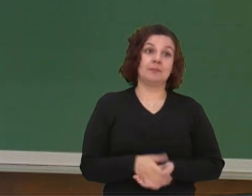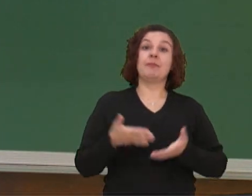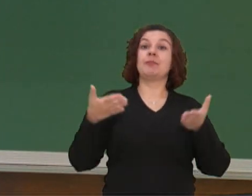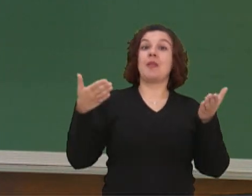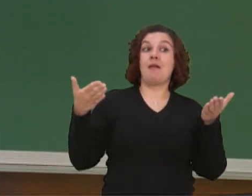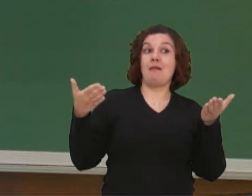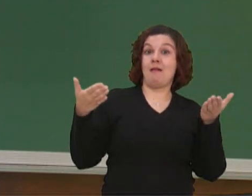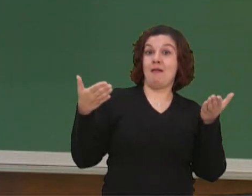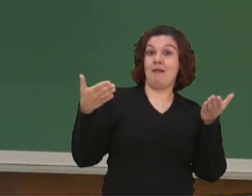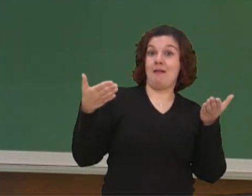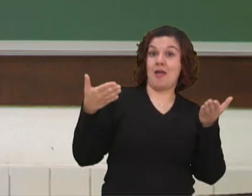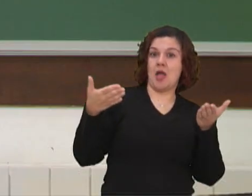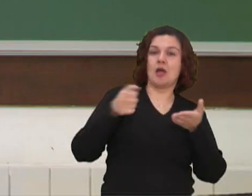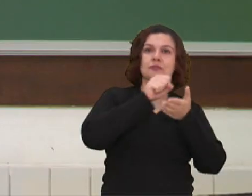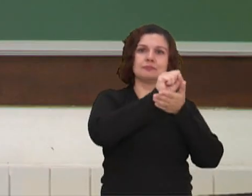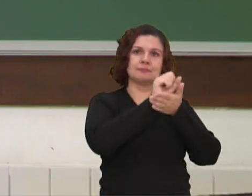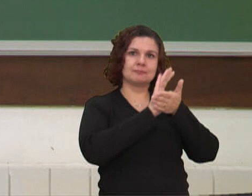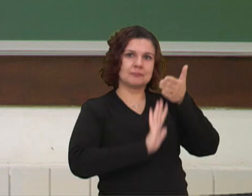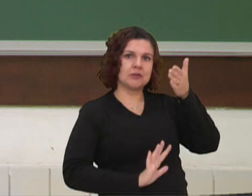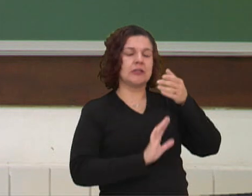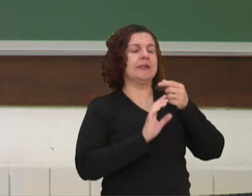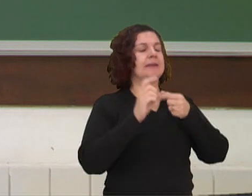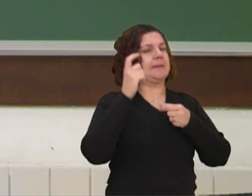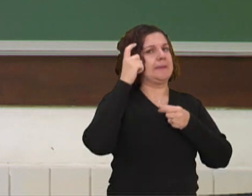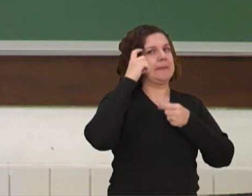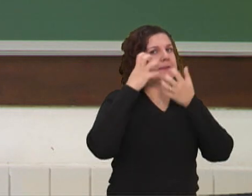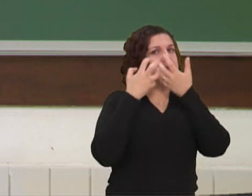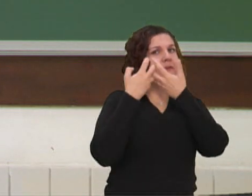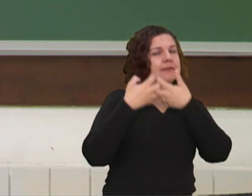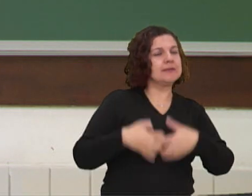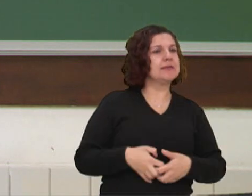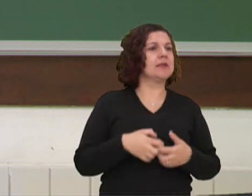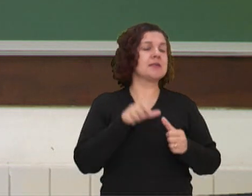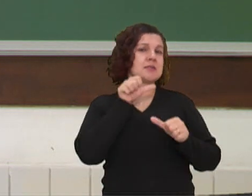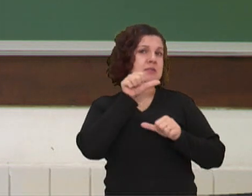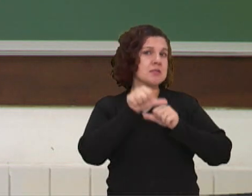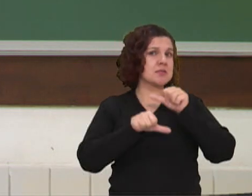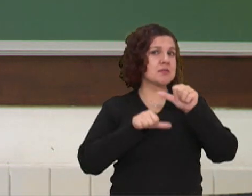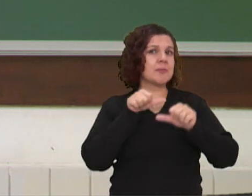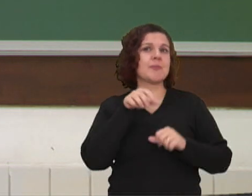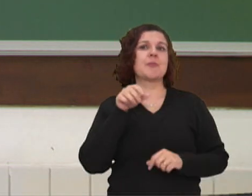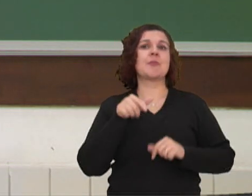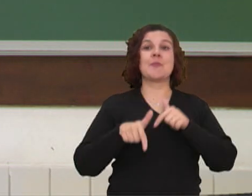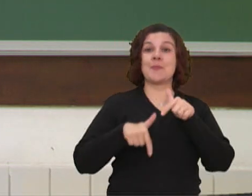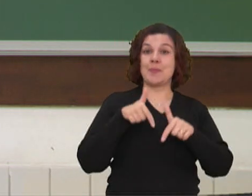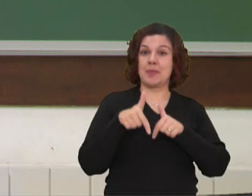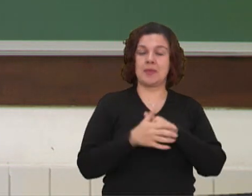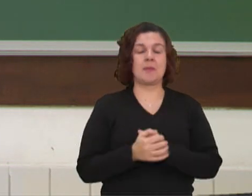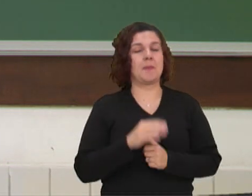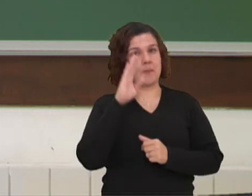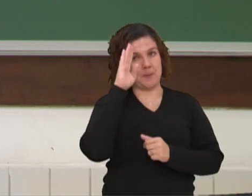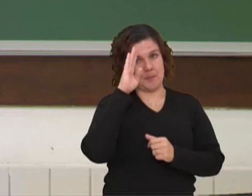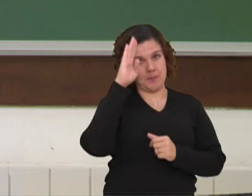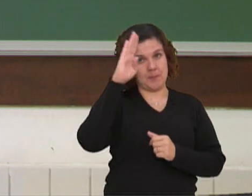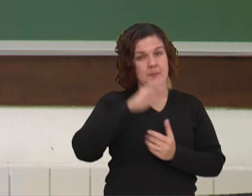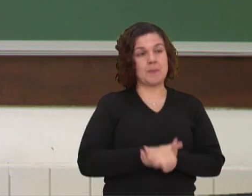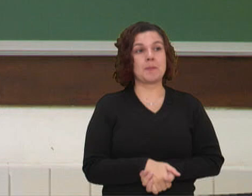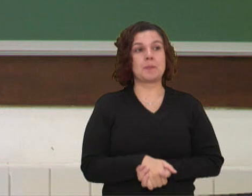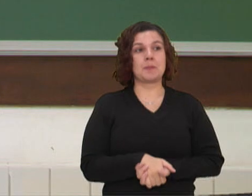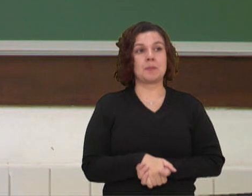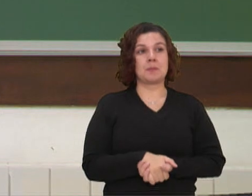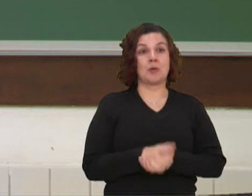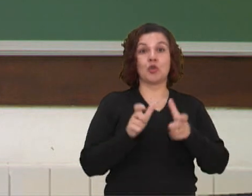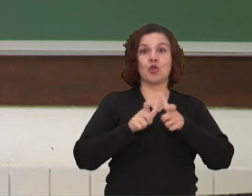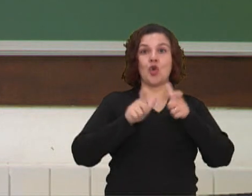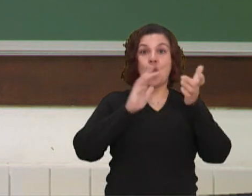Atividade ali para a gente pensar um pouquinho nessa transformação nas relações de trabalho, principalmente com o processo